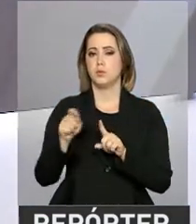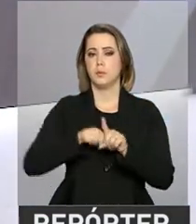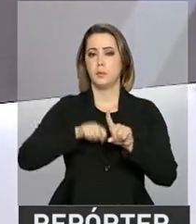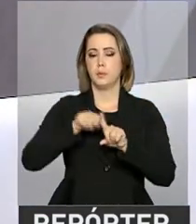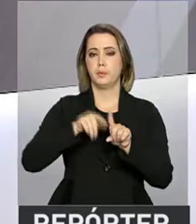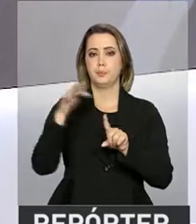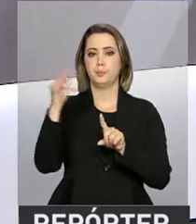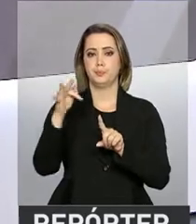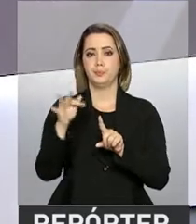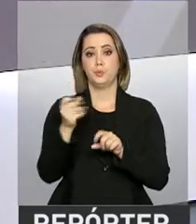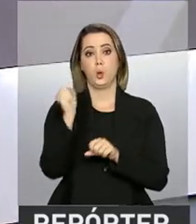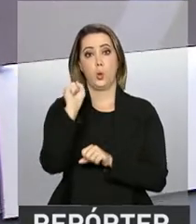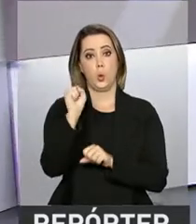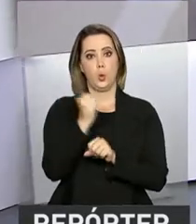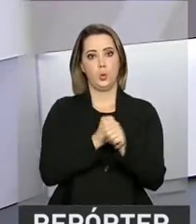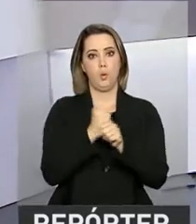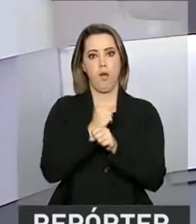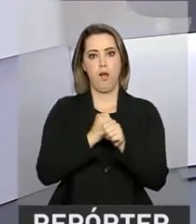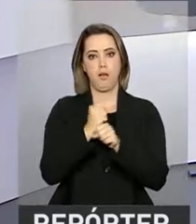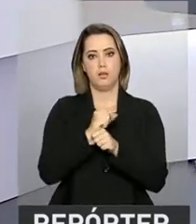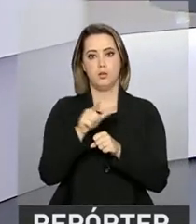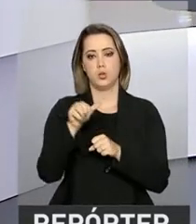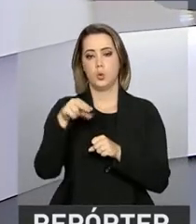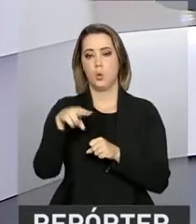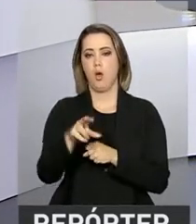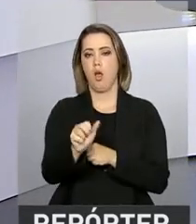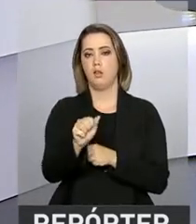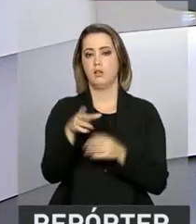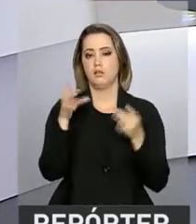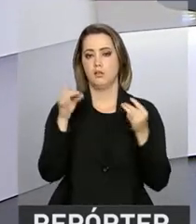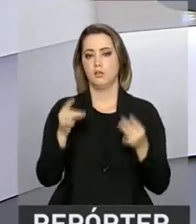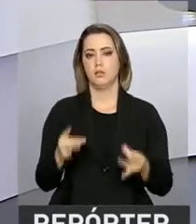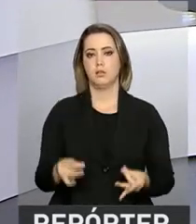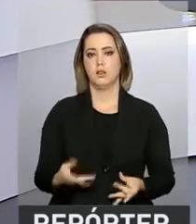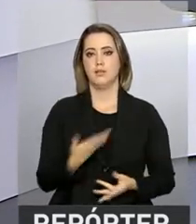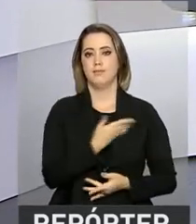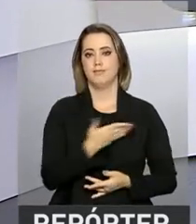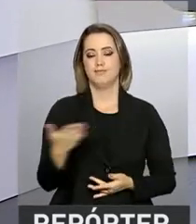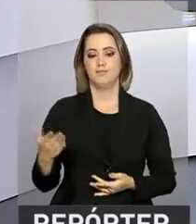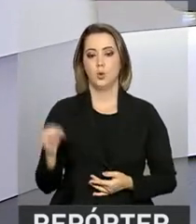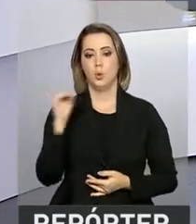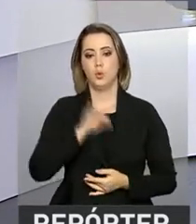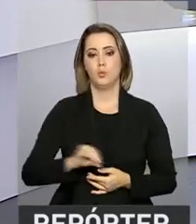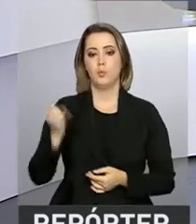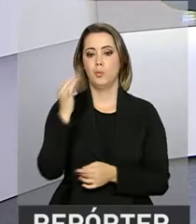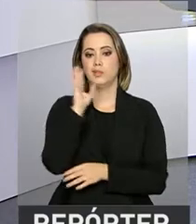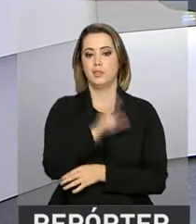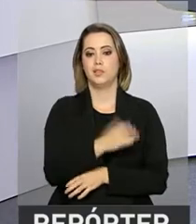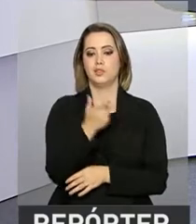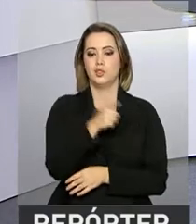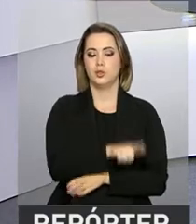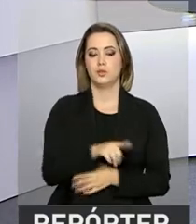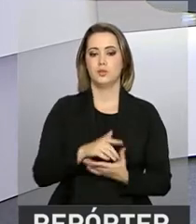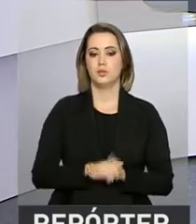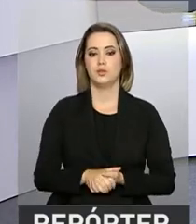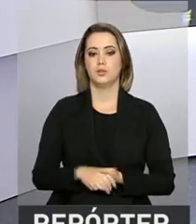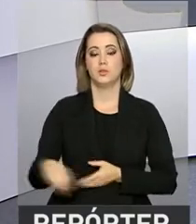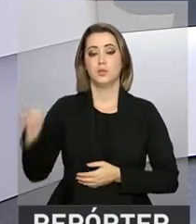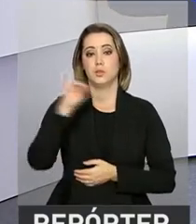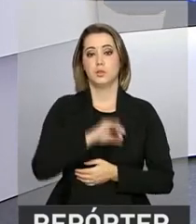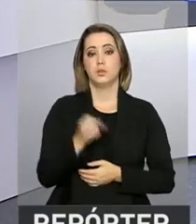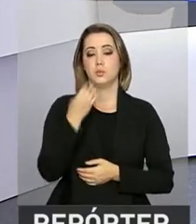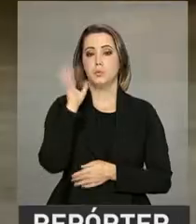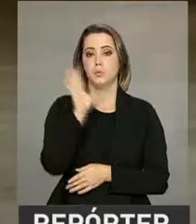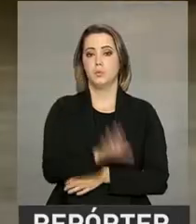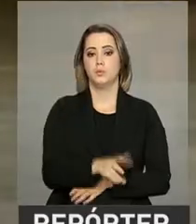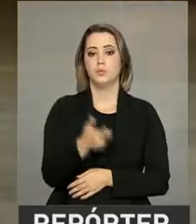fevereiro em 8 anos. A repórter Luana Karen traz os detalhes ao vivo para a gente. Olá, Luana, boa tarde mais uma vez. Olá,